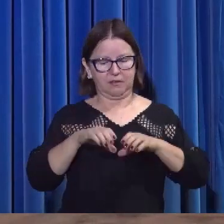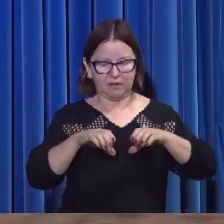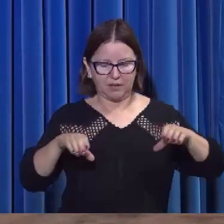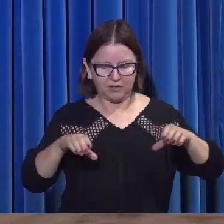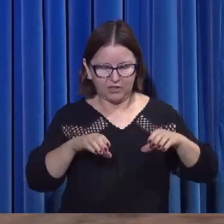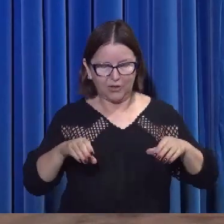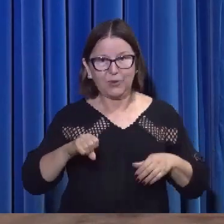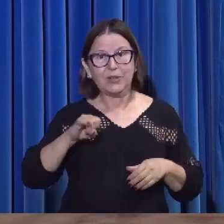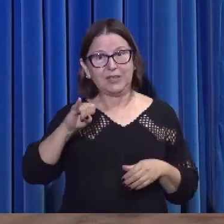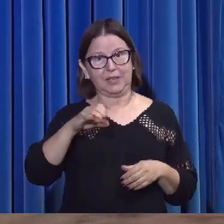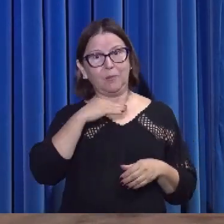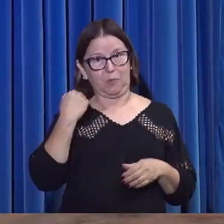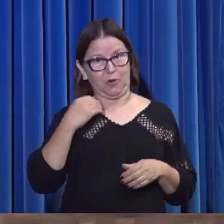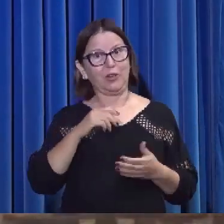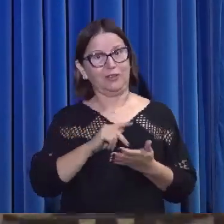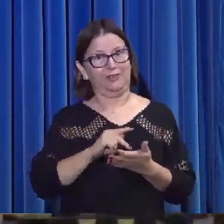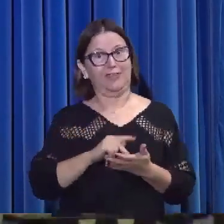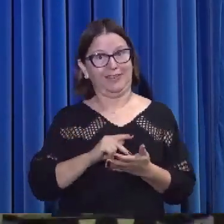morta mesmo.